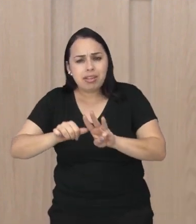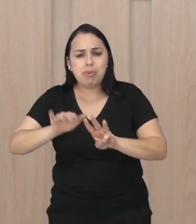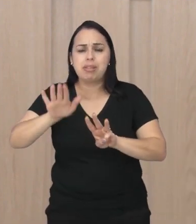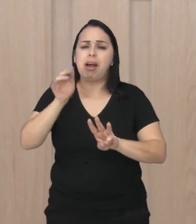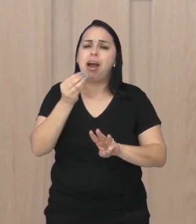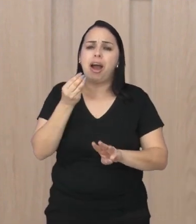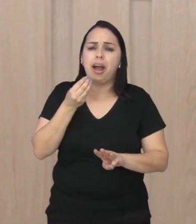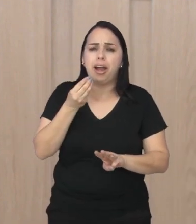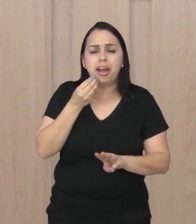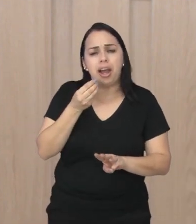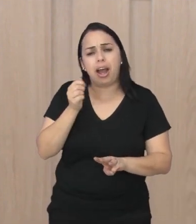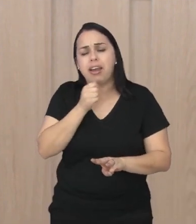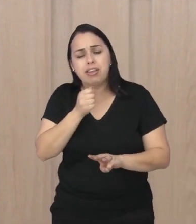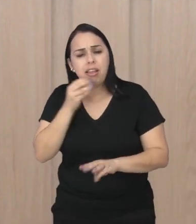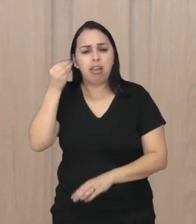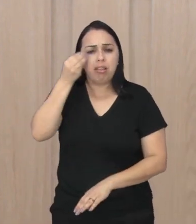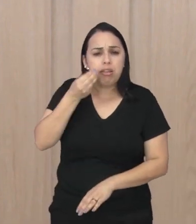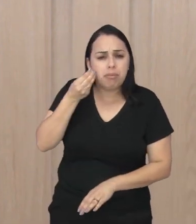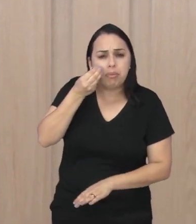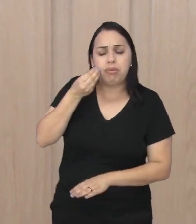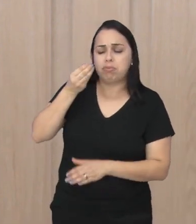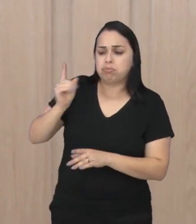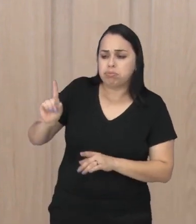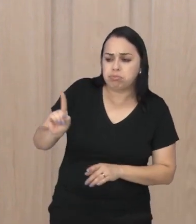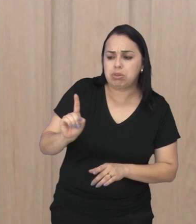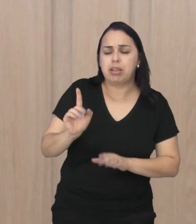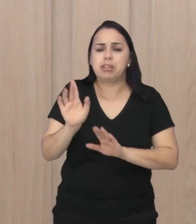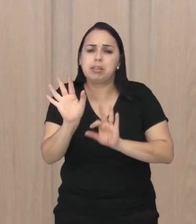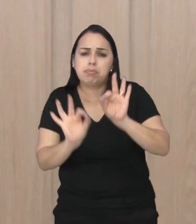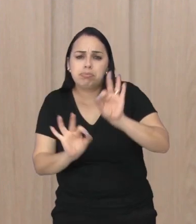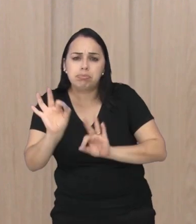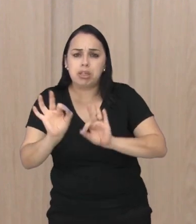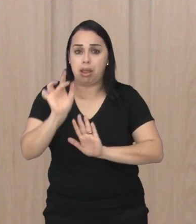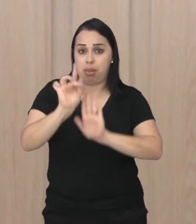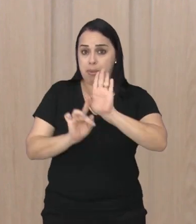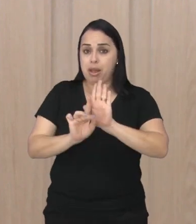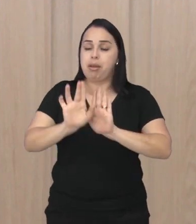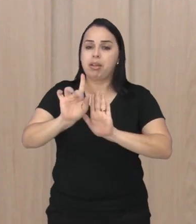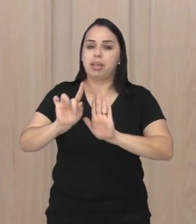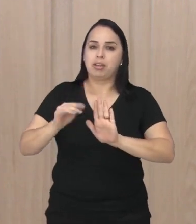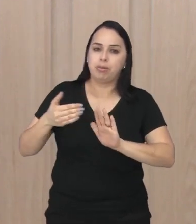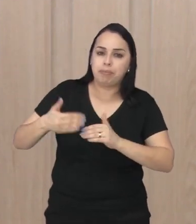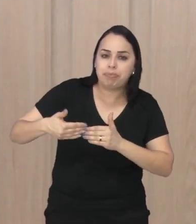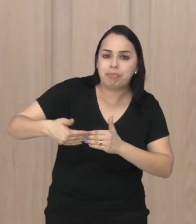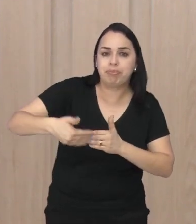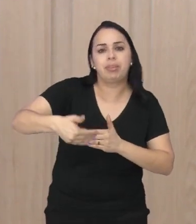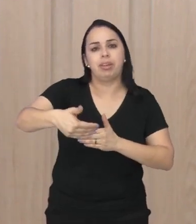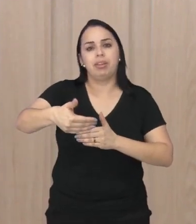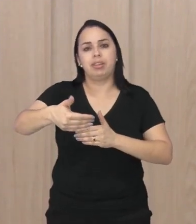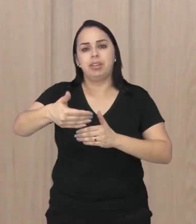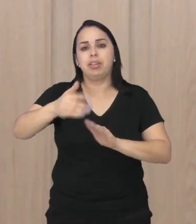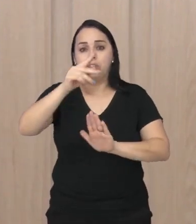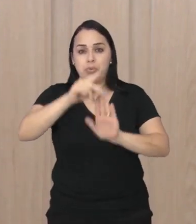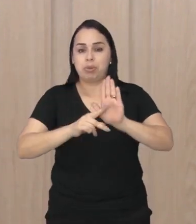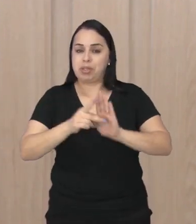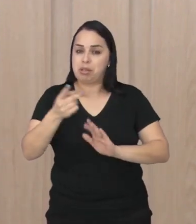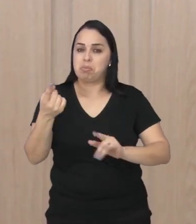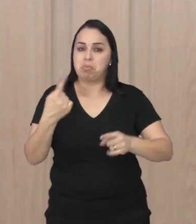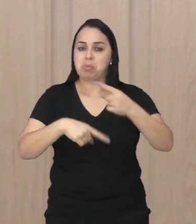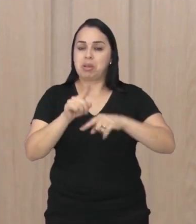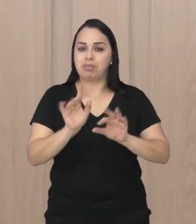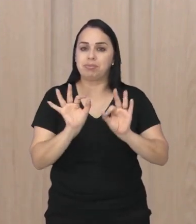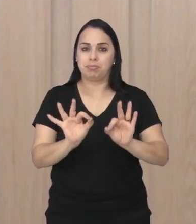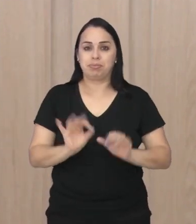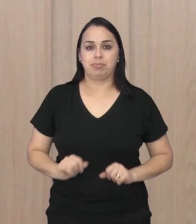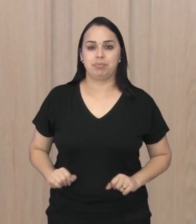meses, então ainda é uma fase de implantação, é uma fase de acomodação, de definição de protocolos, para que a gente possa fazer o que seja um projeto